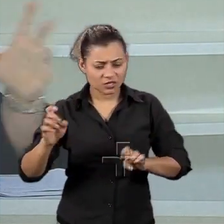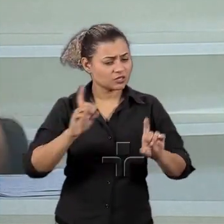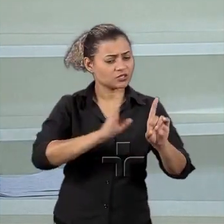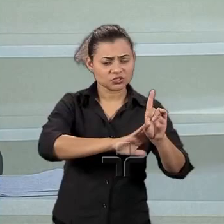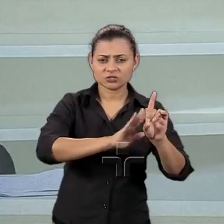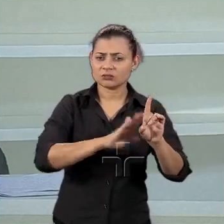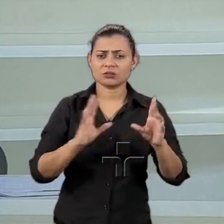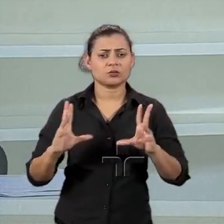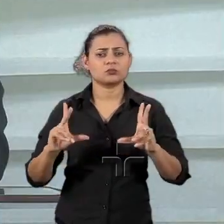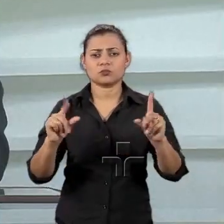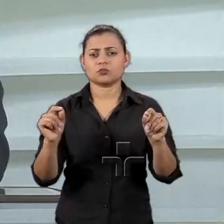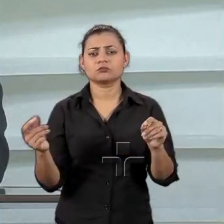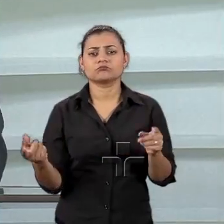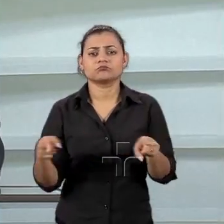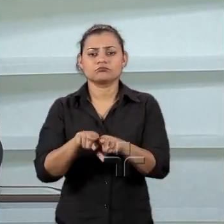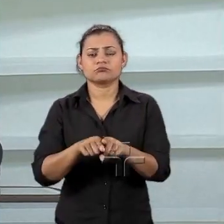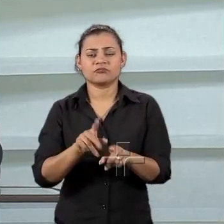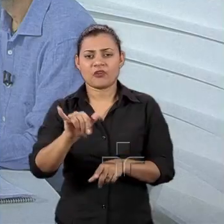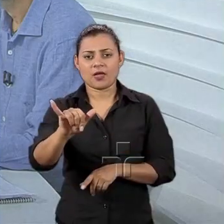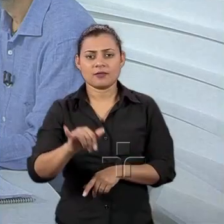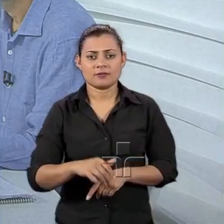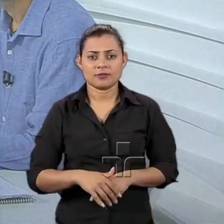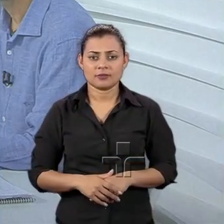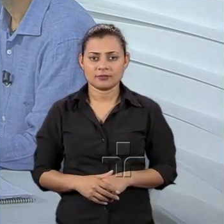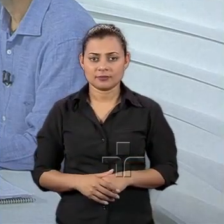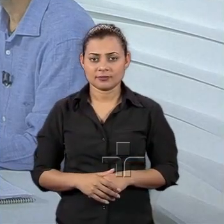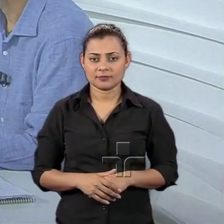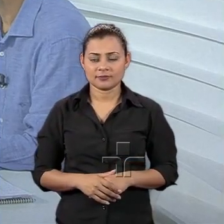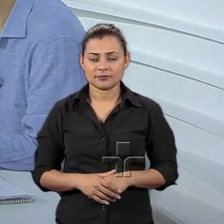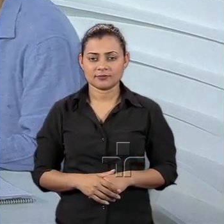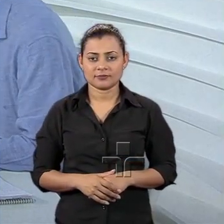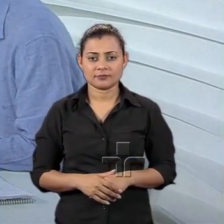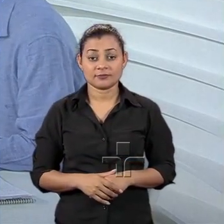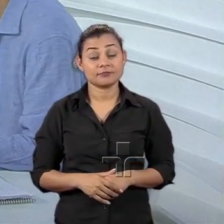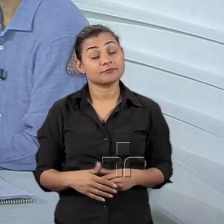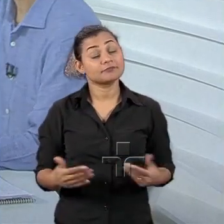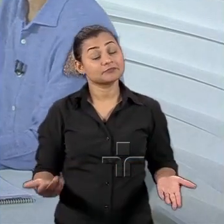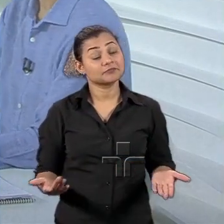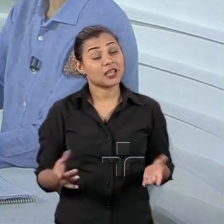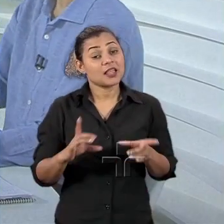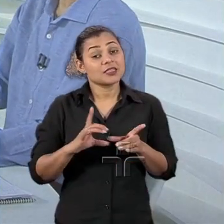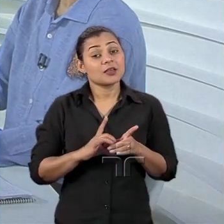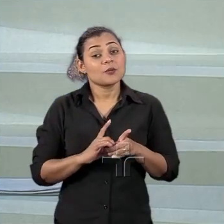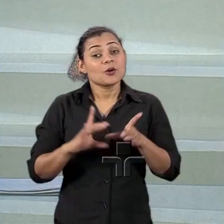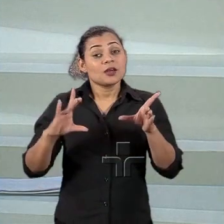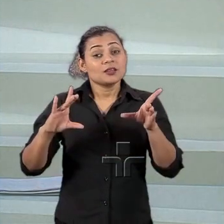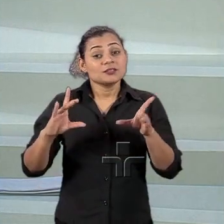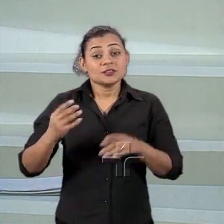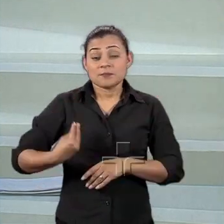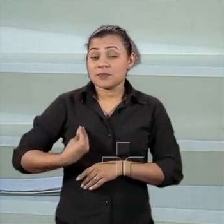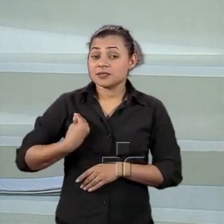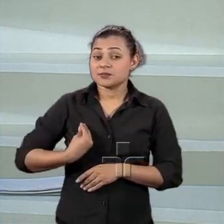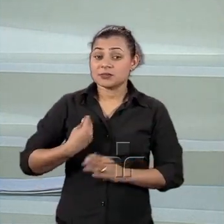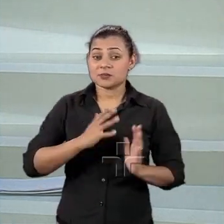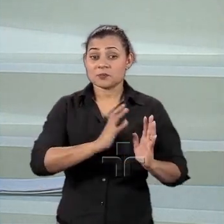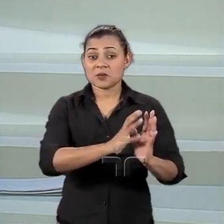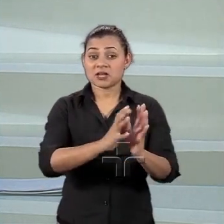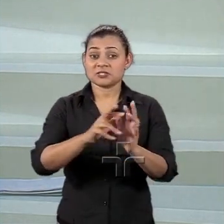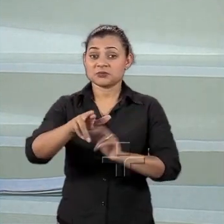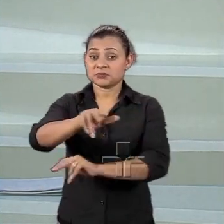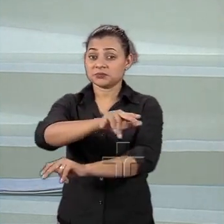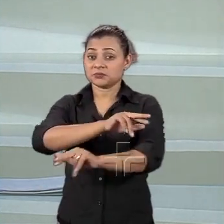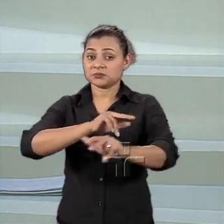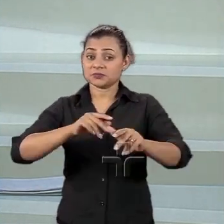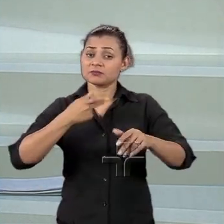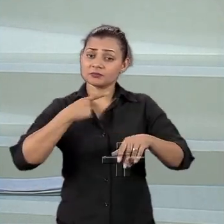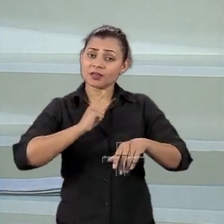e também a direita. Eduardo. Na democracia, a participação com partidos desiguais, mas que há